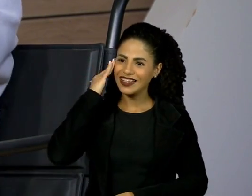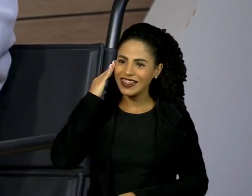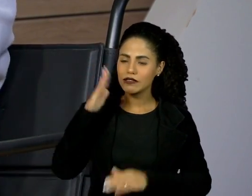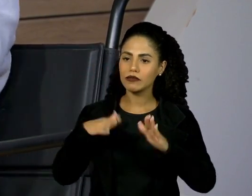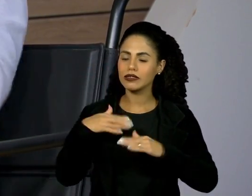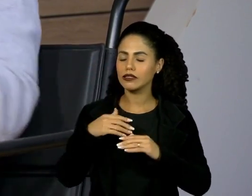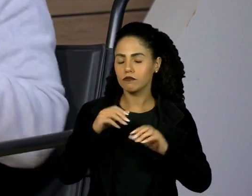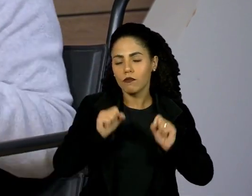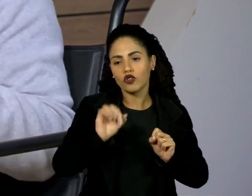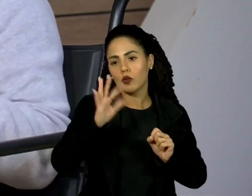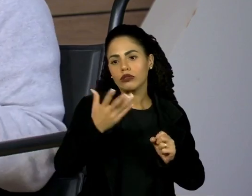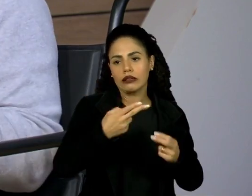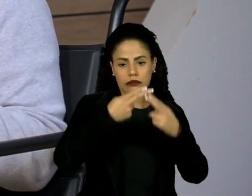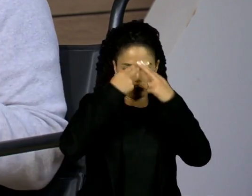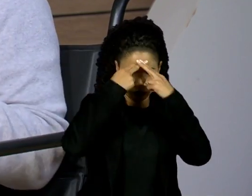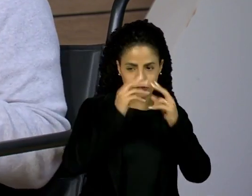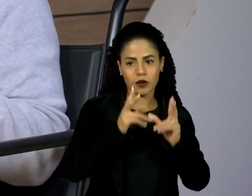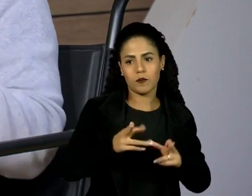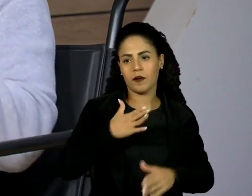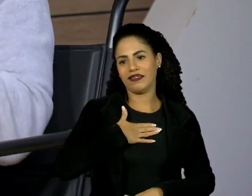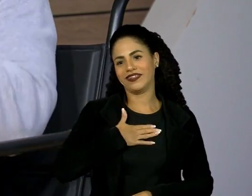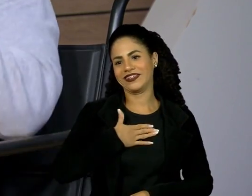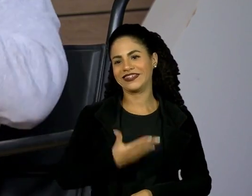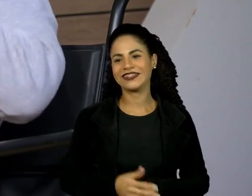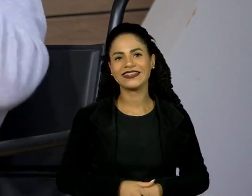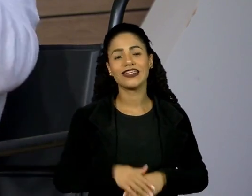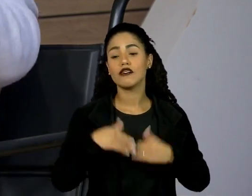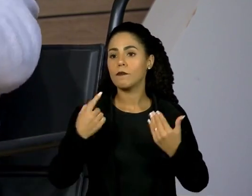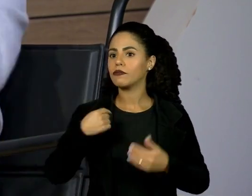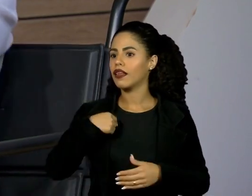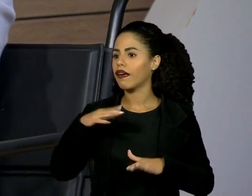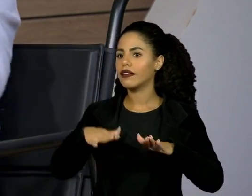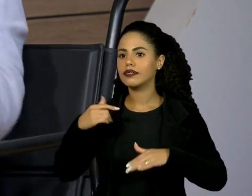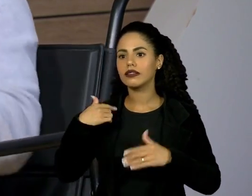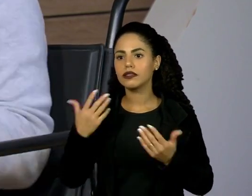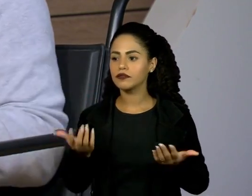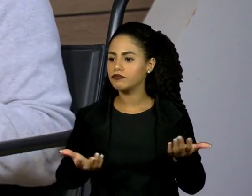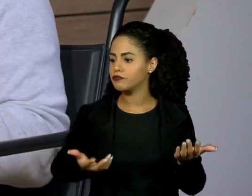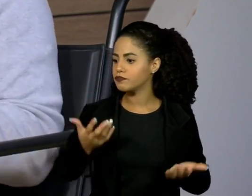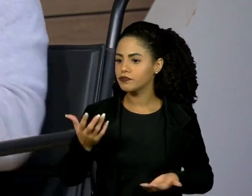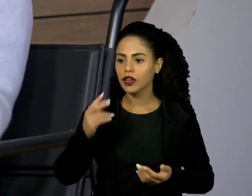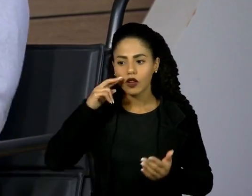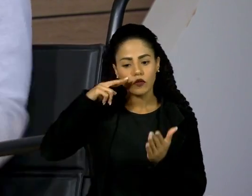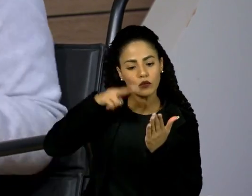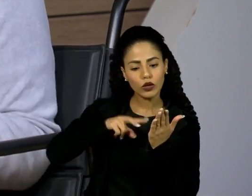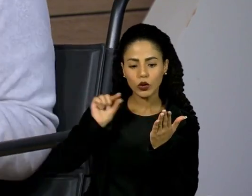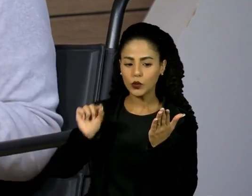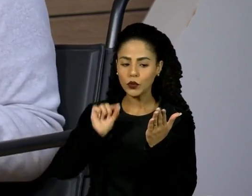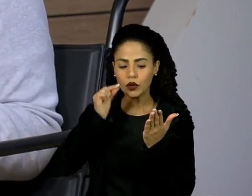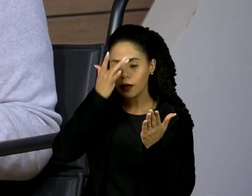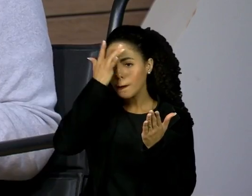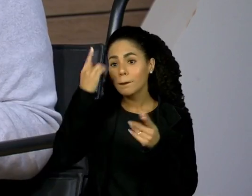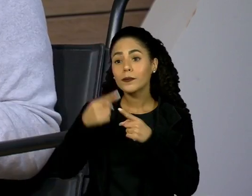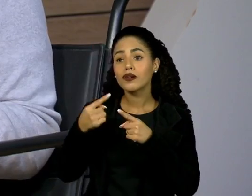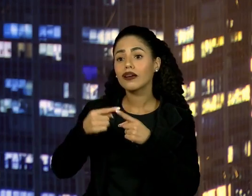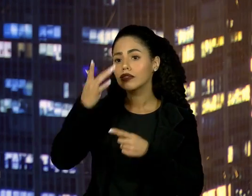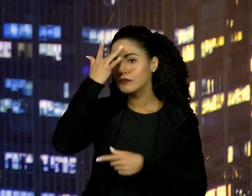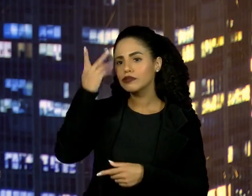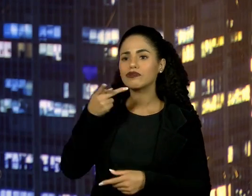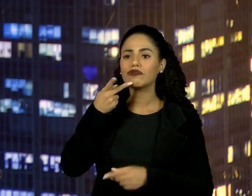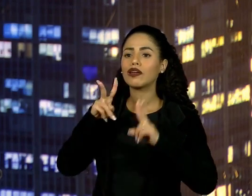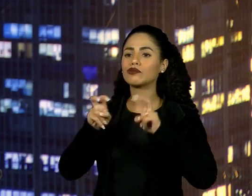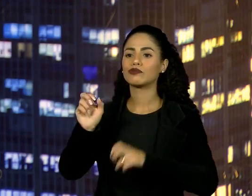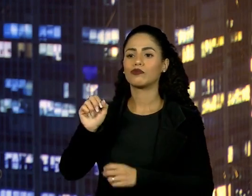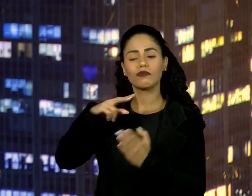pouco traumatizado. E talvez isso tenha acontecido comigo. E eu perdido um pouco no que ler, porque as pessoas não falam de leitura, né? É